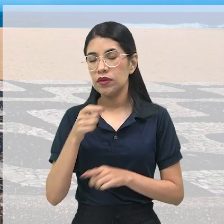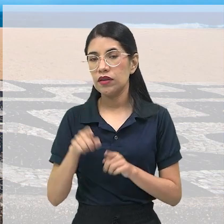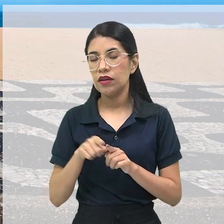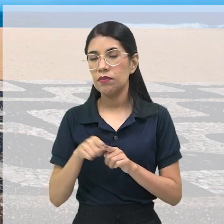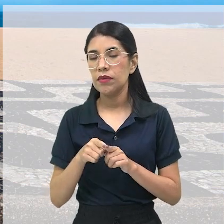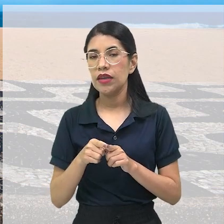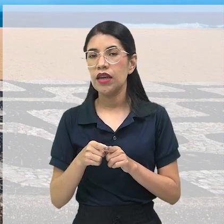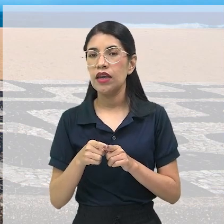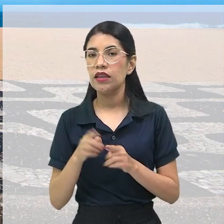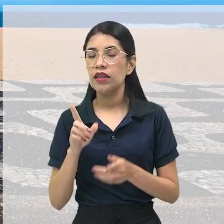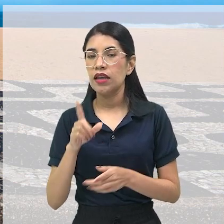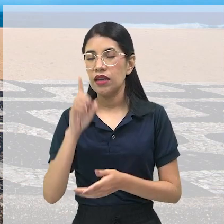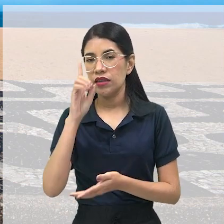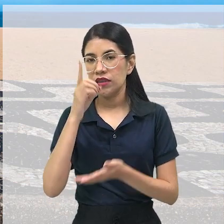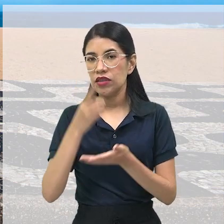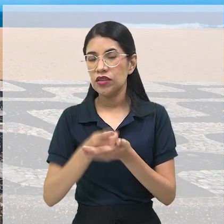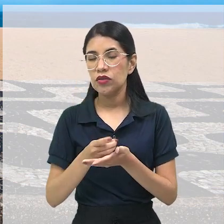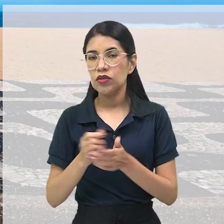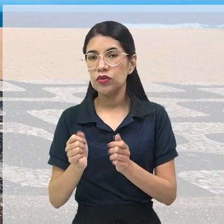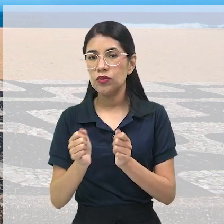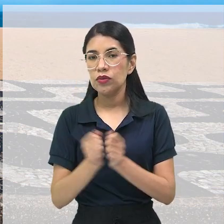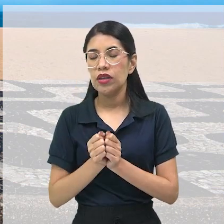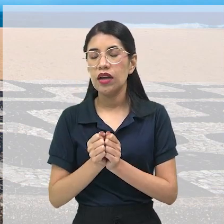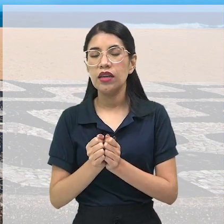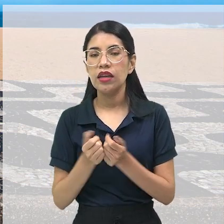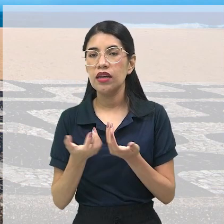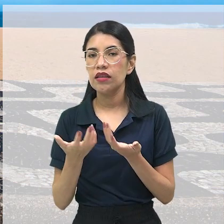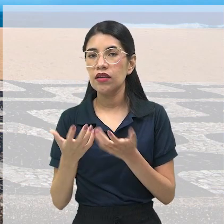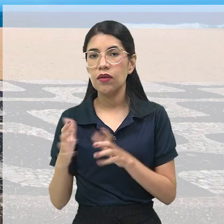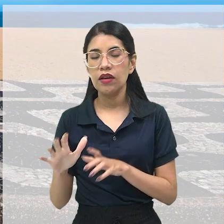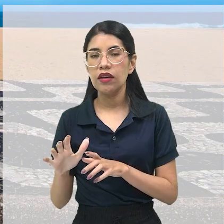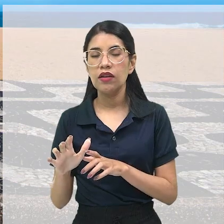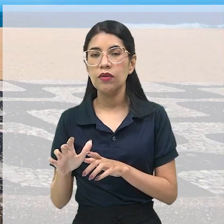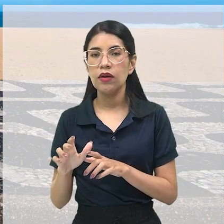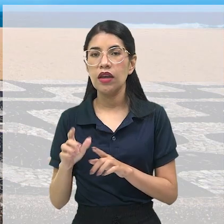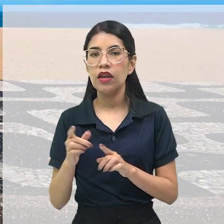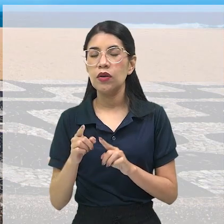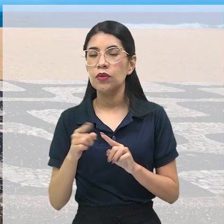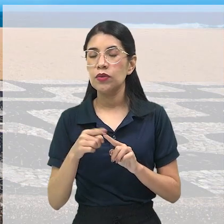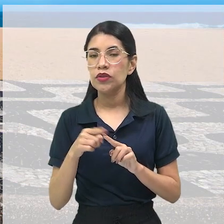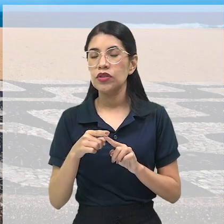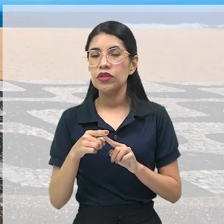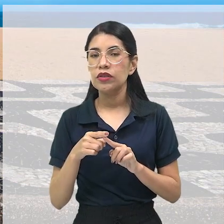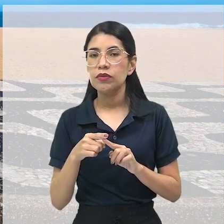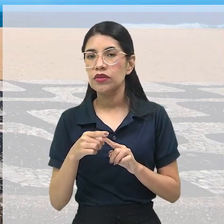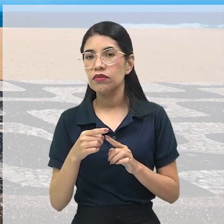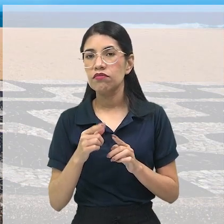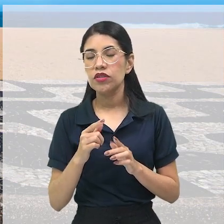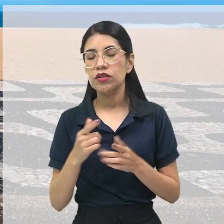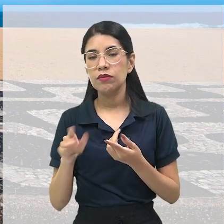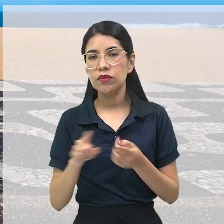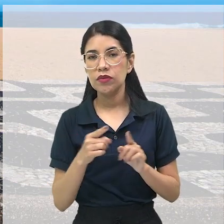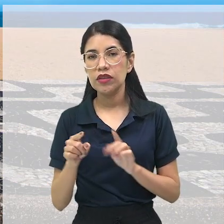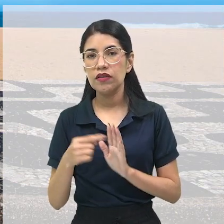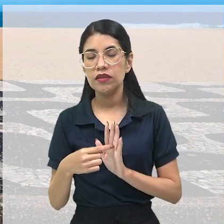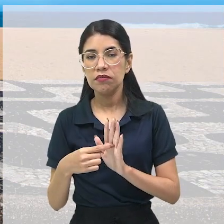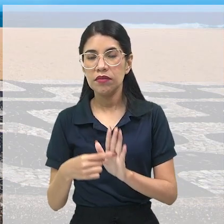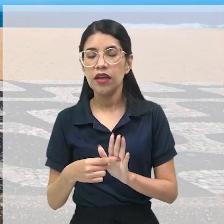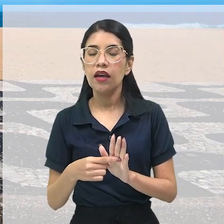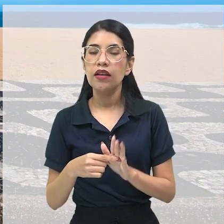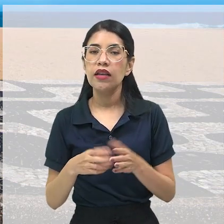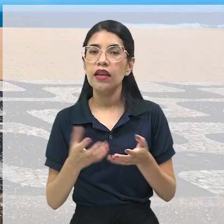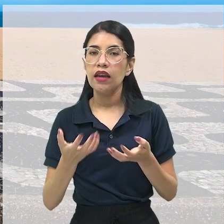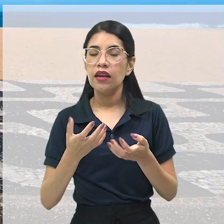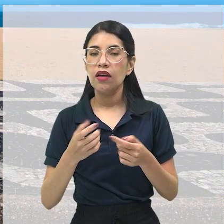quer. Nós vamos reagir a esse tipo de música que está sendo comercializada. Vamos trazer uma música diferente,